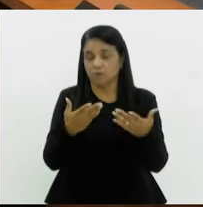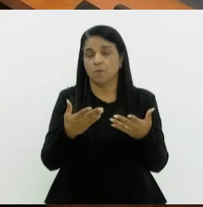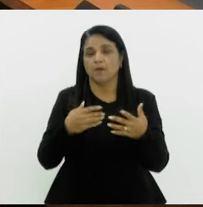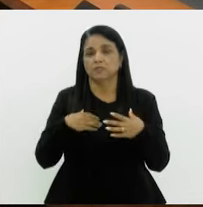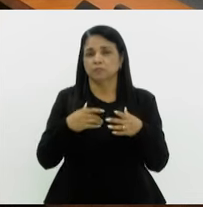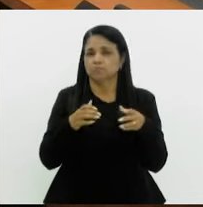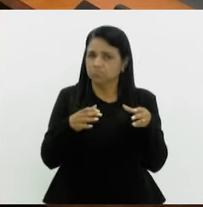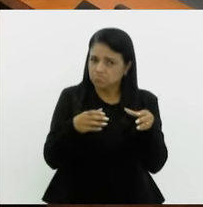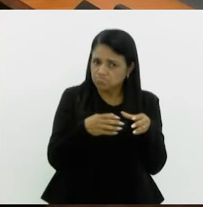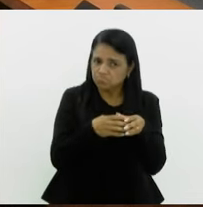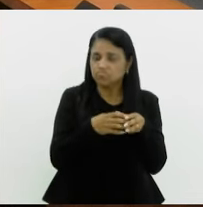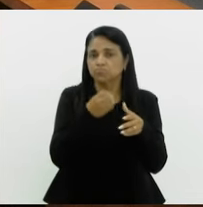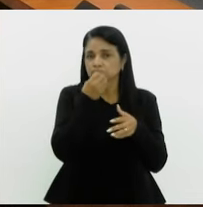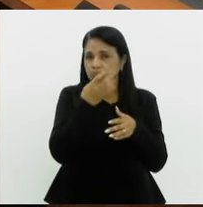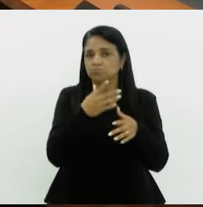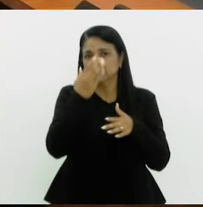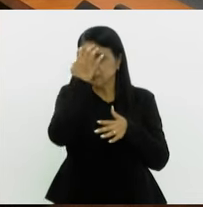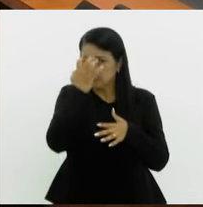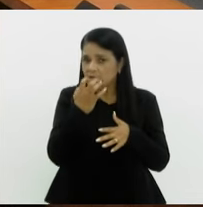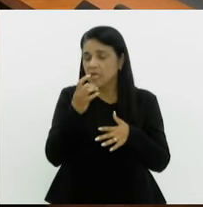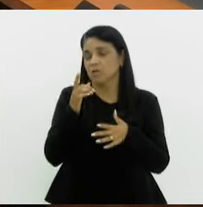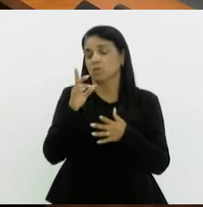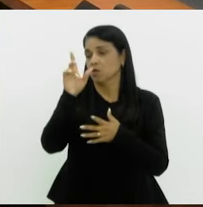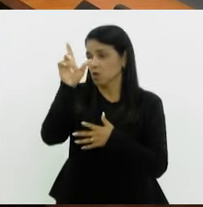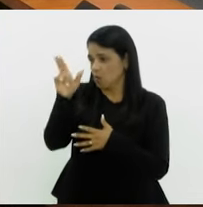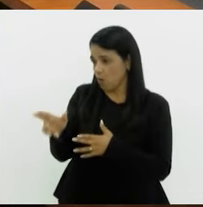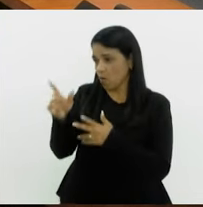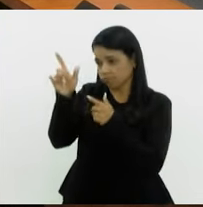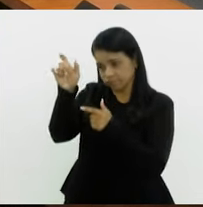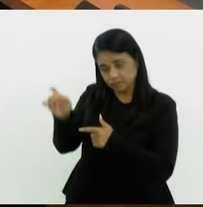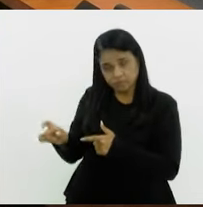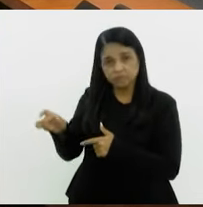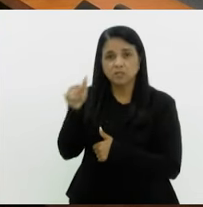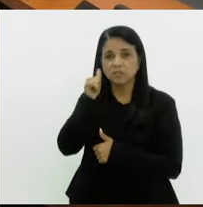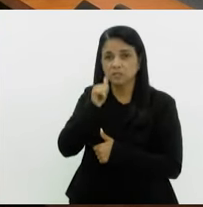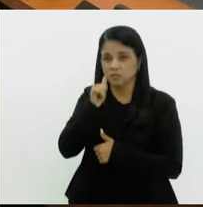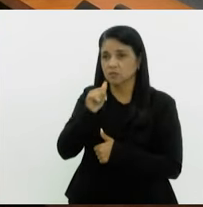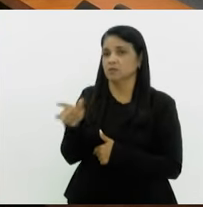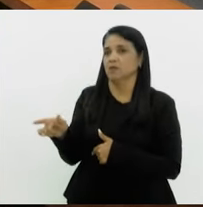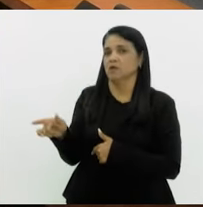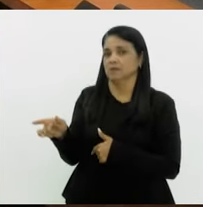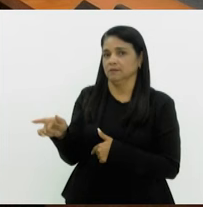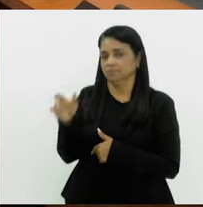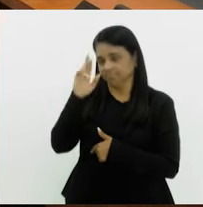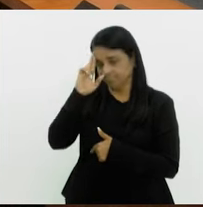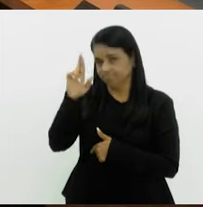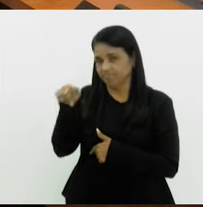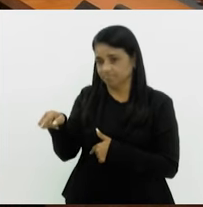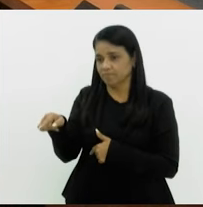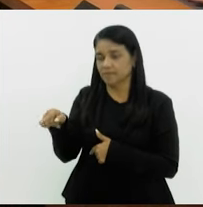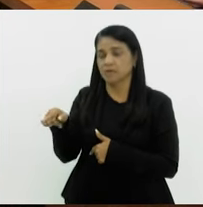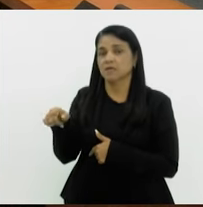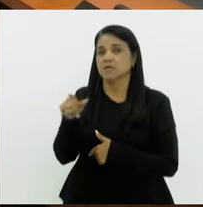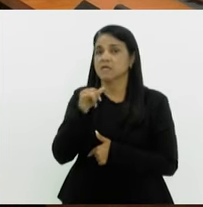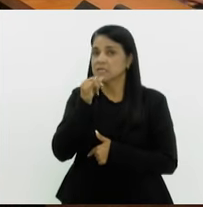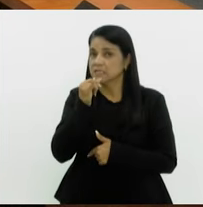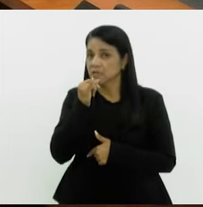séria do Movimento Sem Terra. Como a senhora, por exemplo. O exemplo típico é da senhora, deputada Marina.